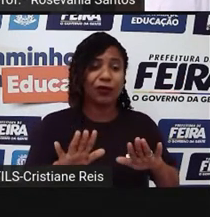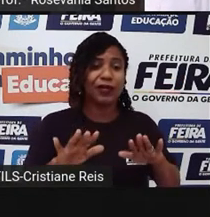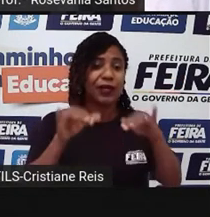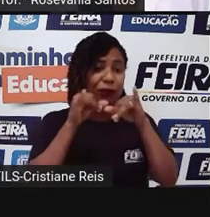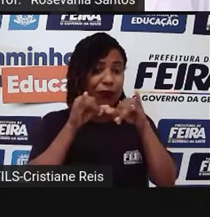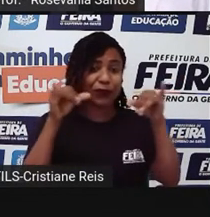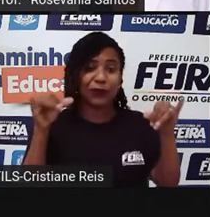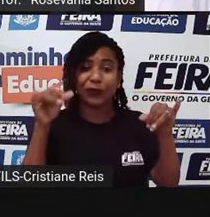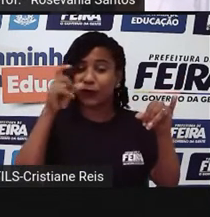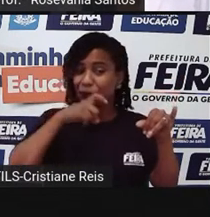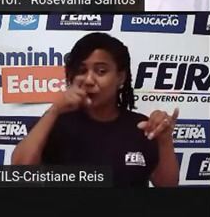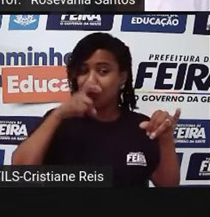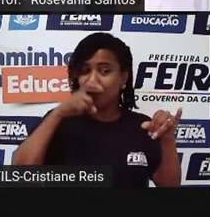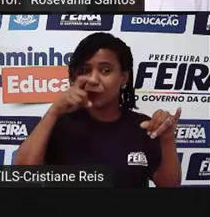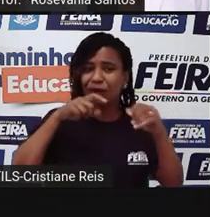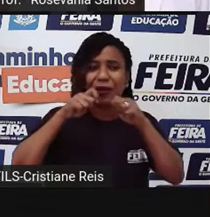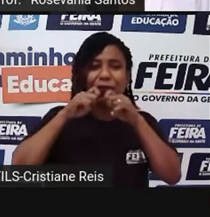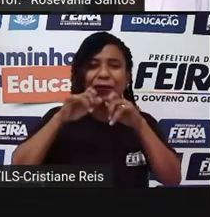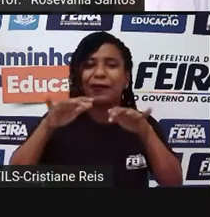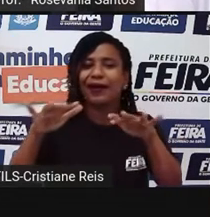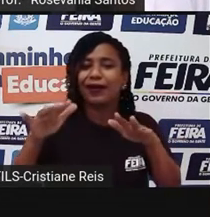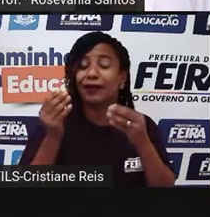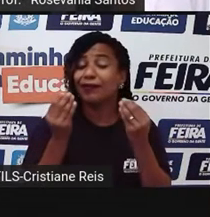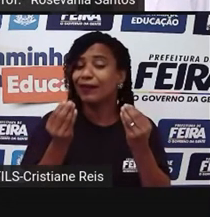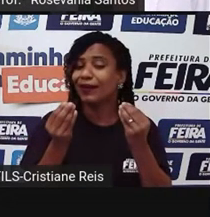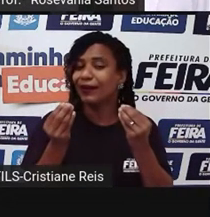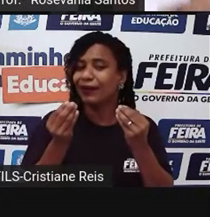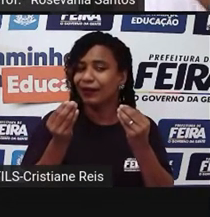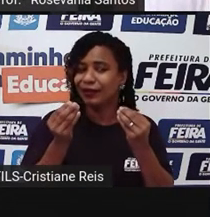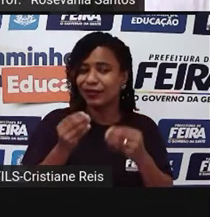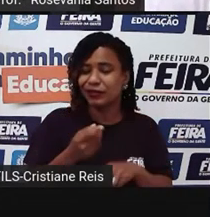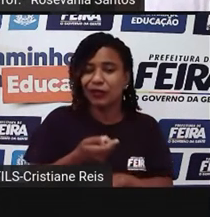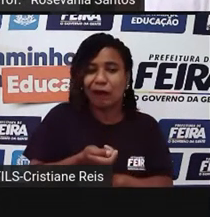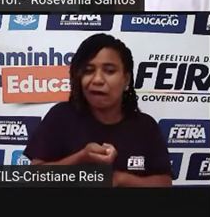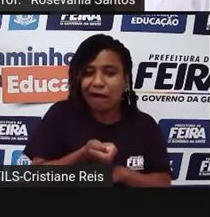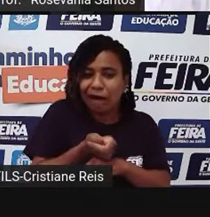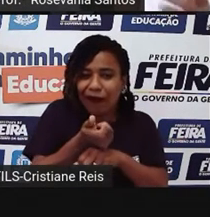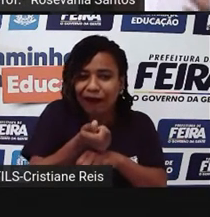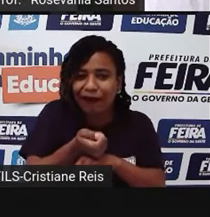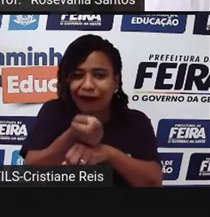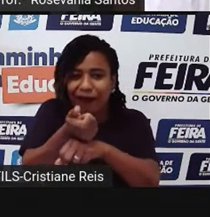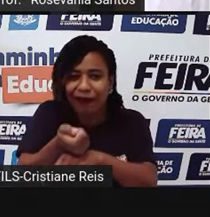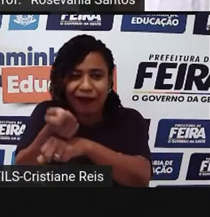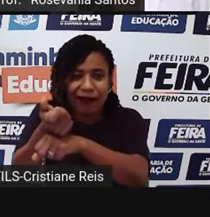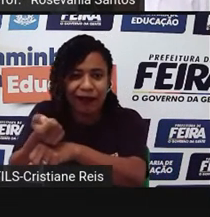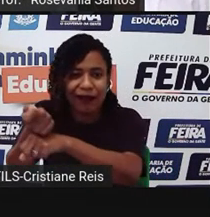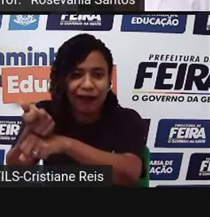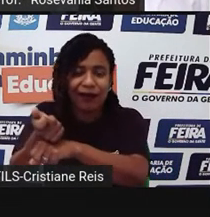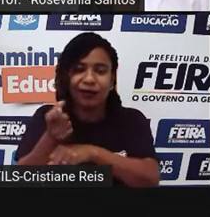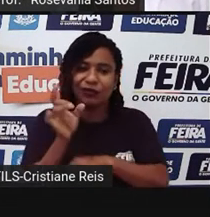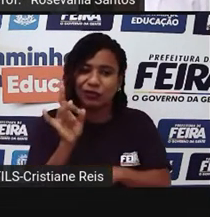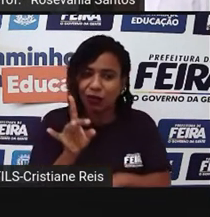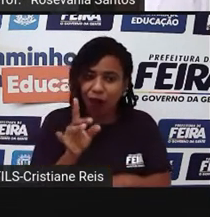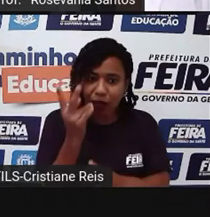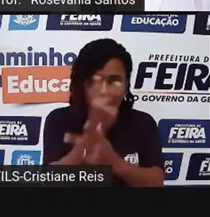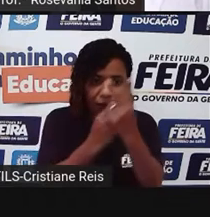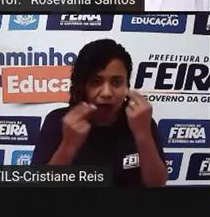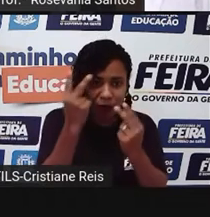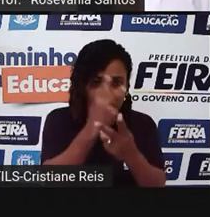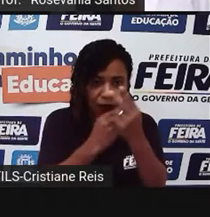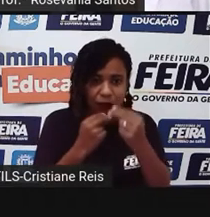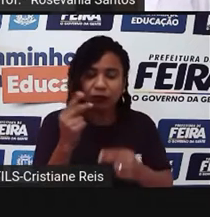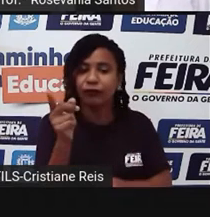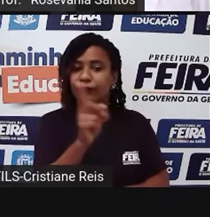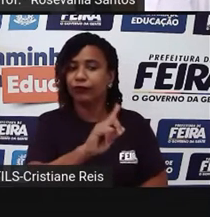lançadas assim, aleatoriamente, sem, ah, vou só tirar onda com a cara das pessoas para que elas acreditem uma coisa errada. Não. Tem